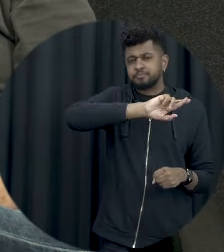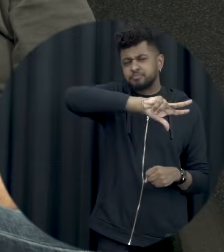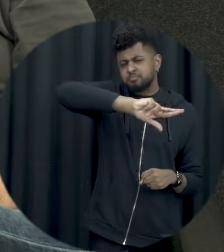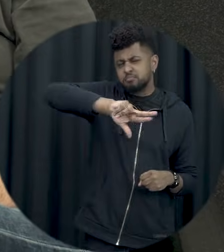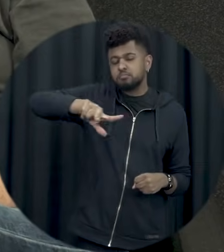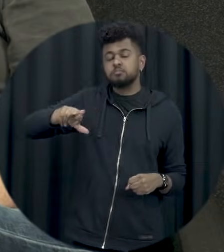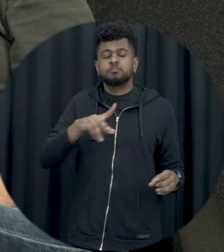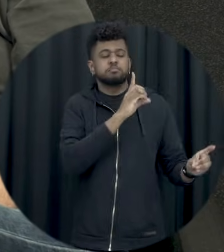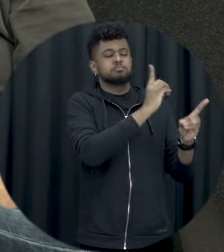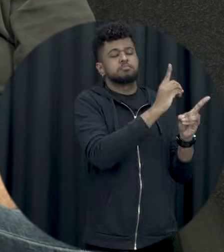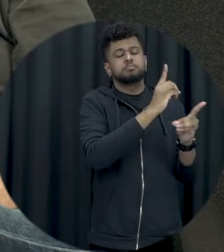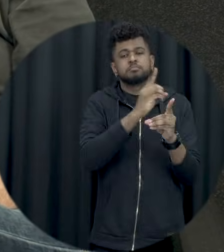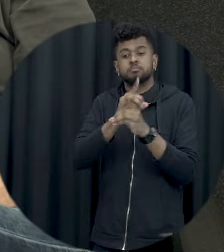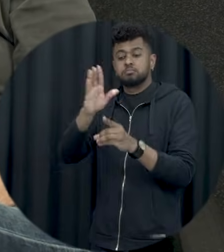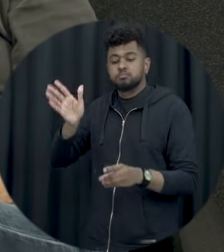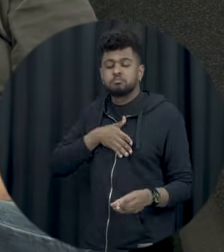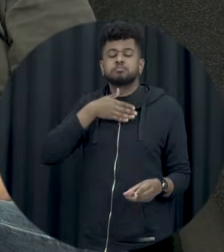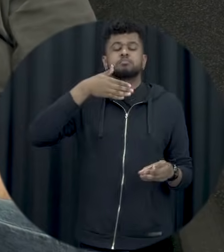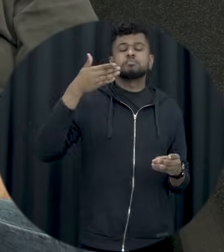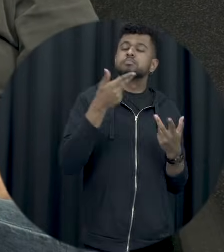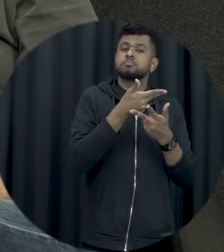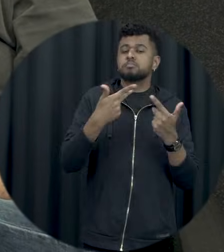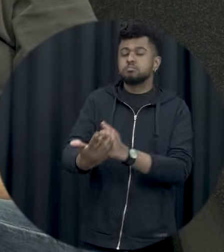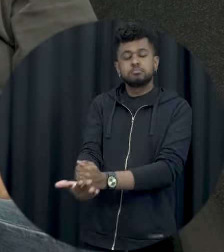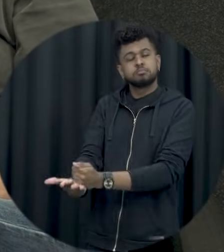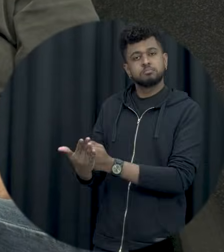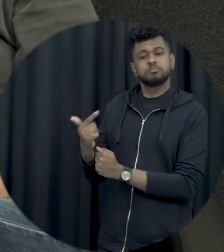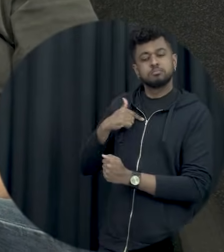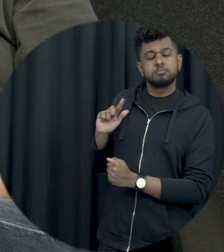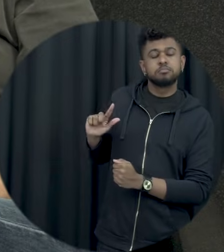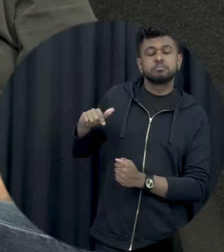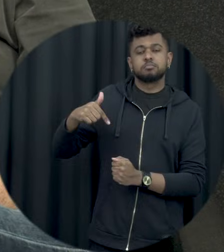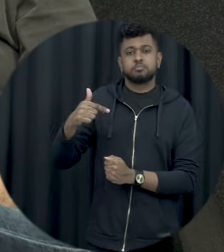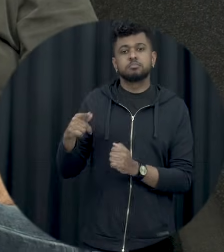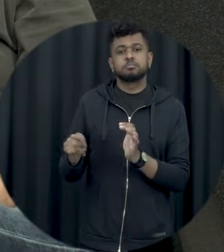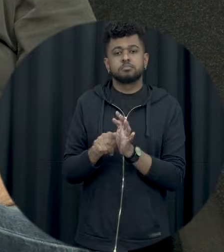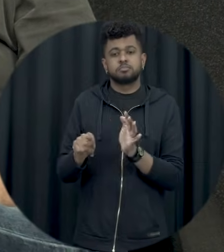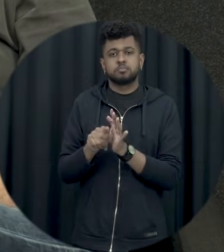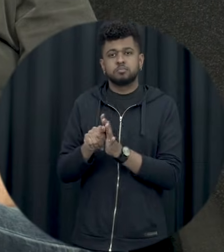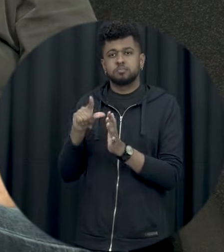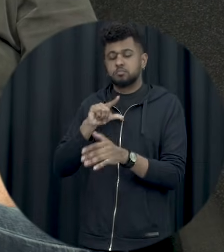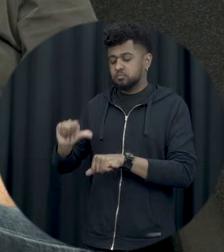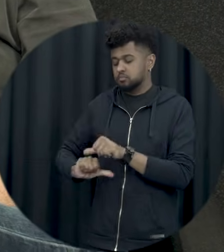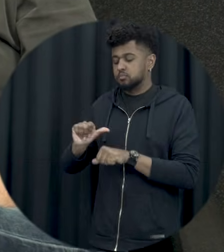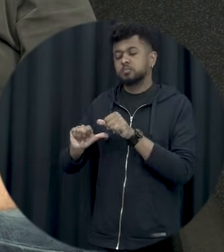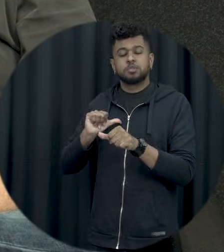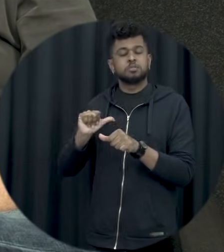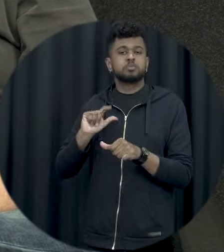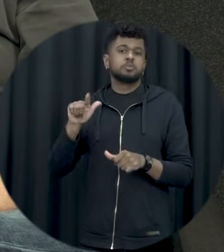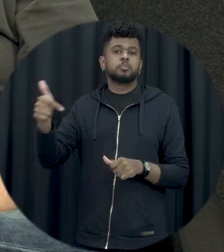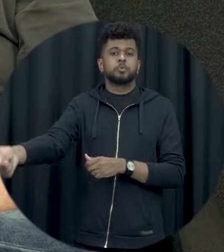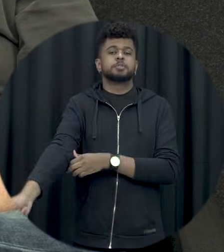encontros, descobertas, coisas que contribuíram para eu depois virar talvez aquilo que acabei sendo depois,